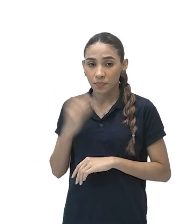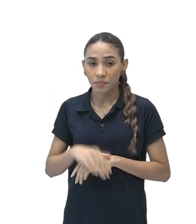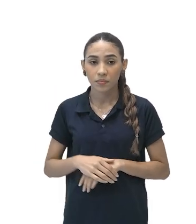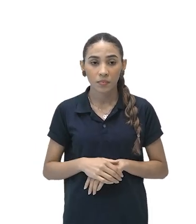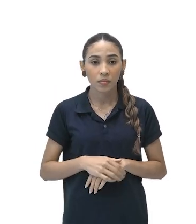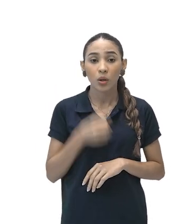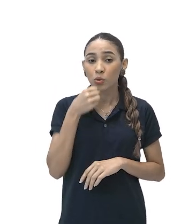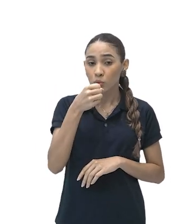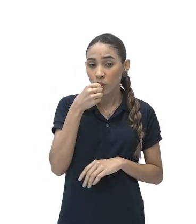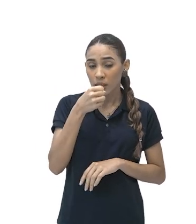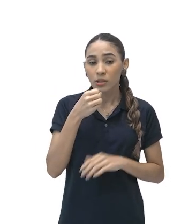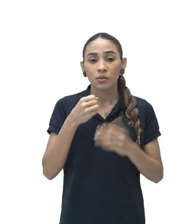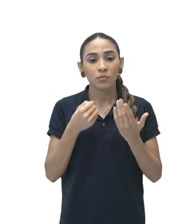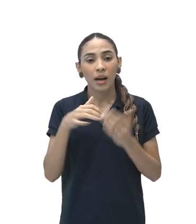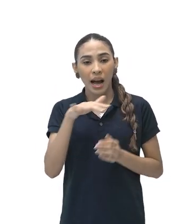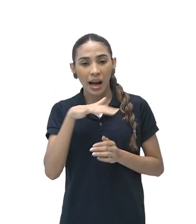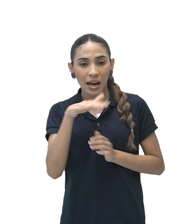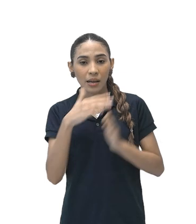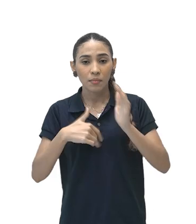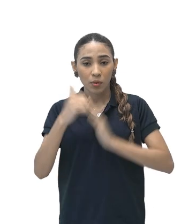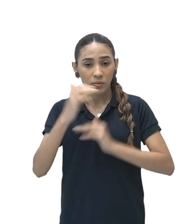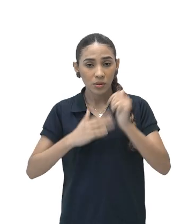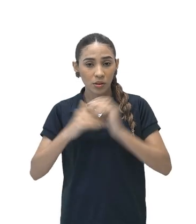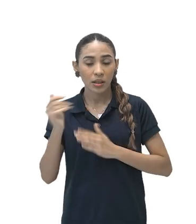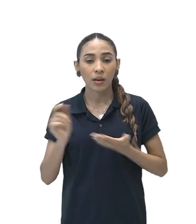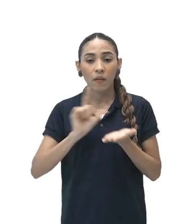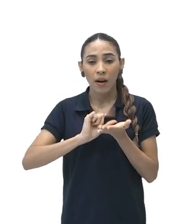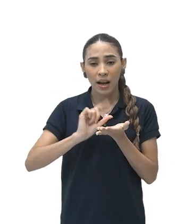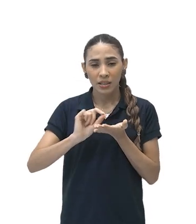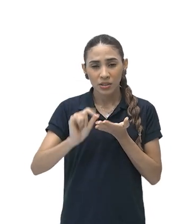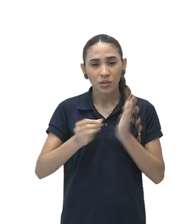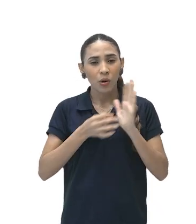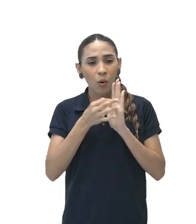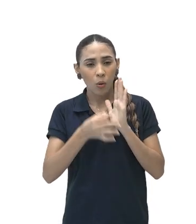Em jornalismo profissional, os artigos